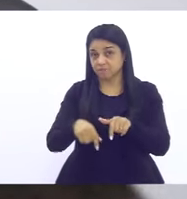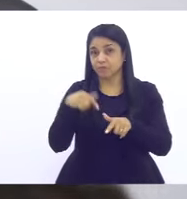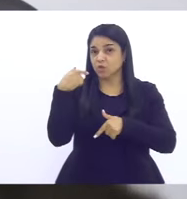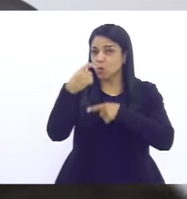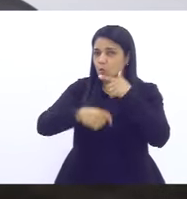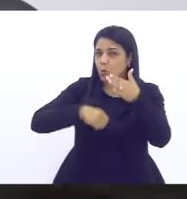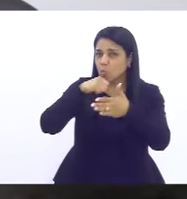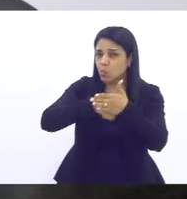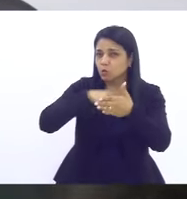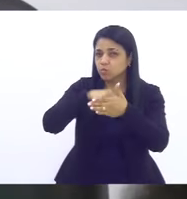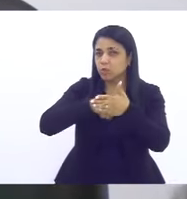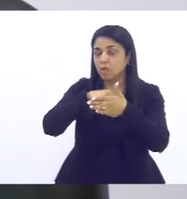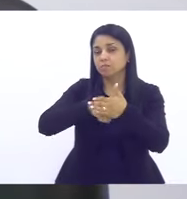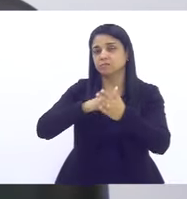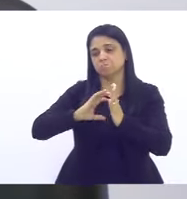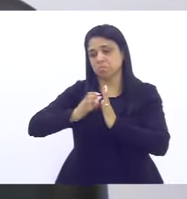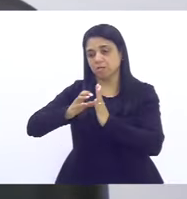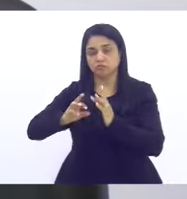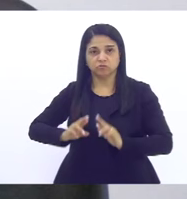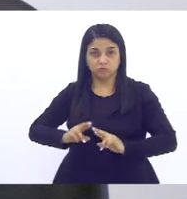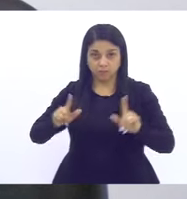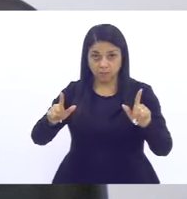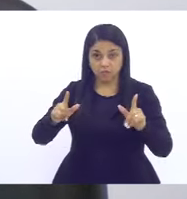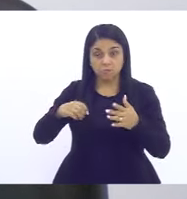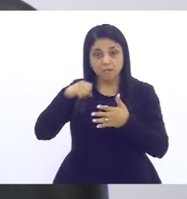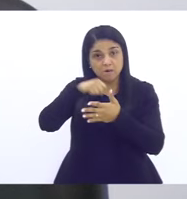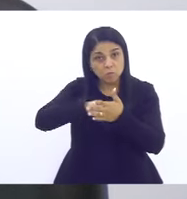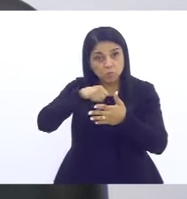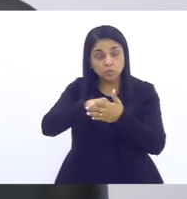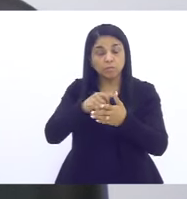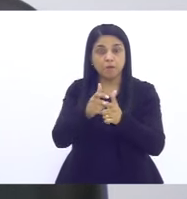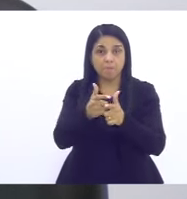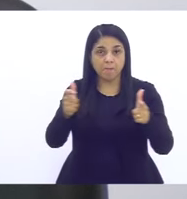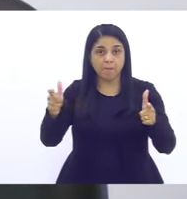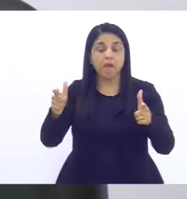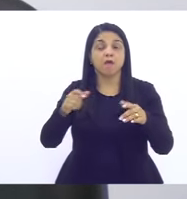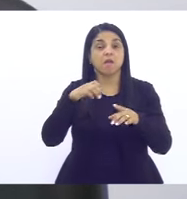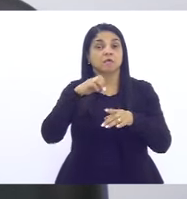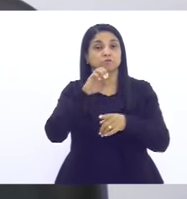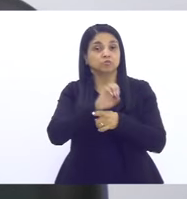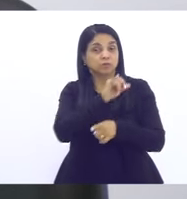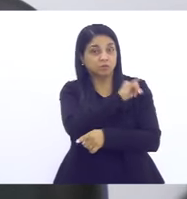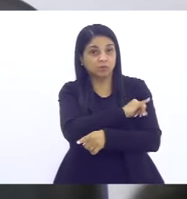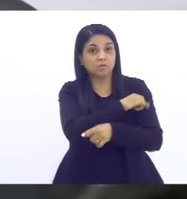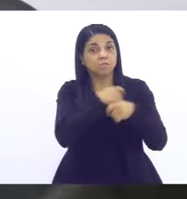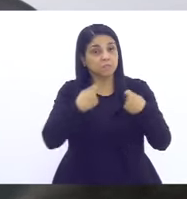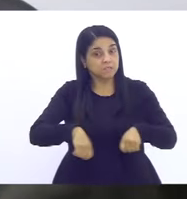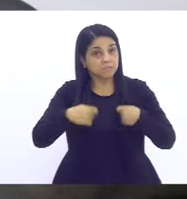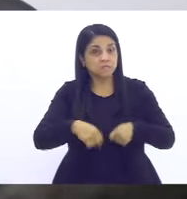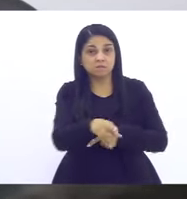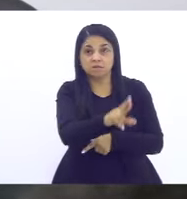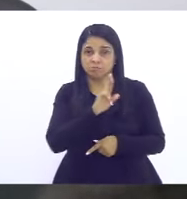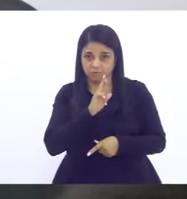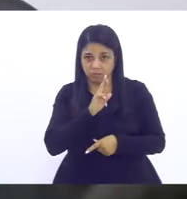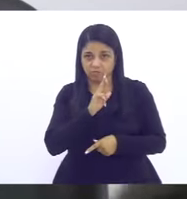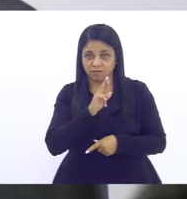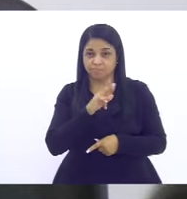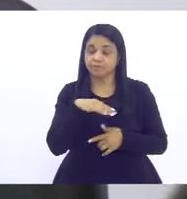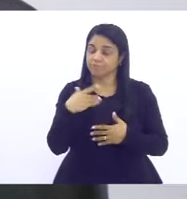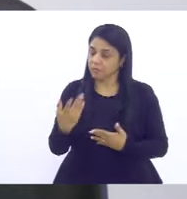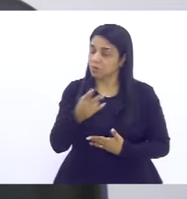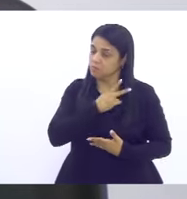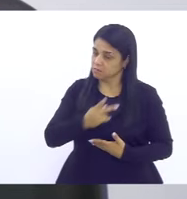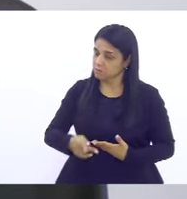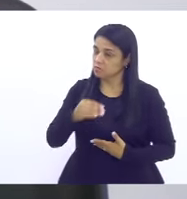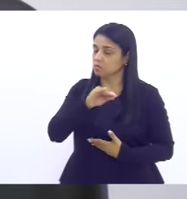campos ideológicos diferentes, mas o pessoal que luta pelo crescimento do Estado depende dessas respostas. É isso, presidente. Obrigada